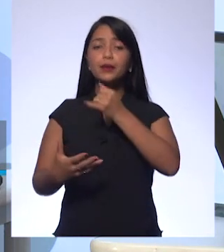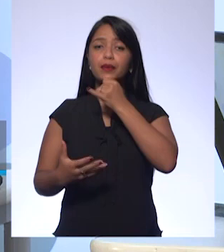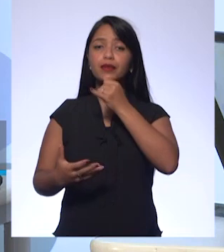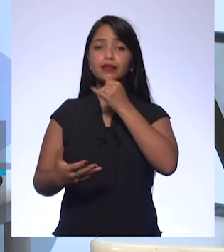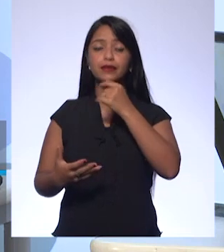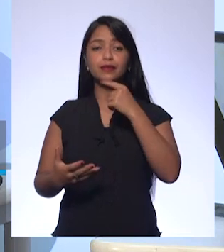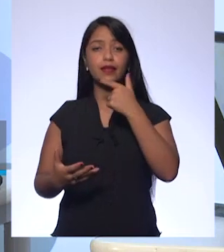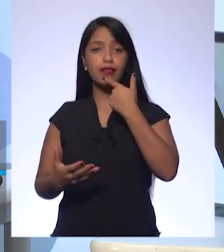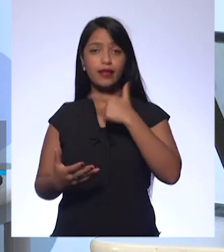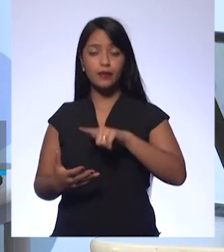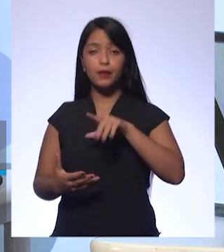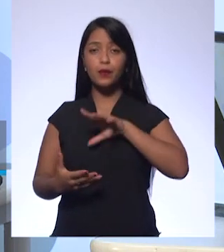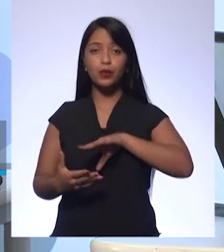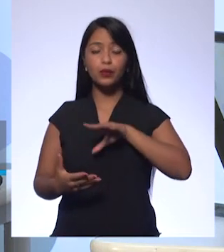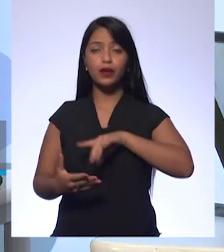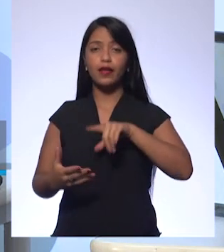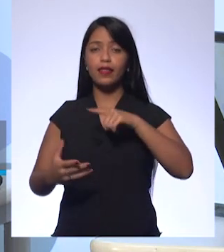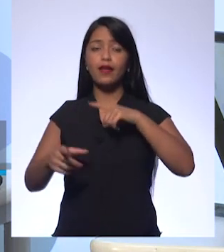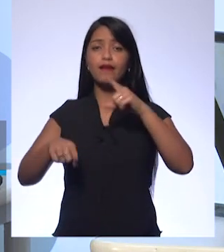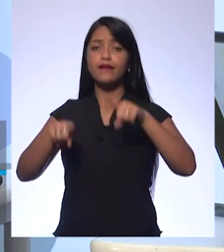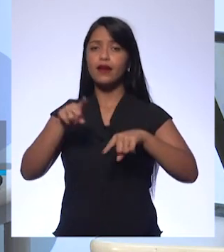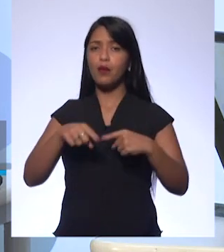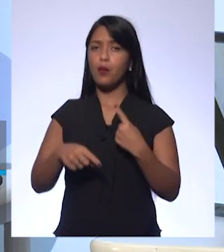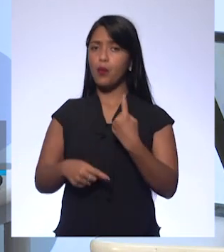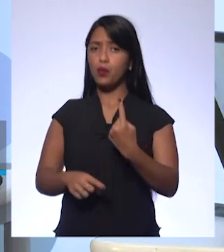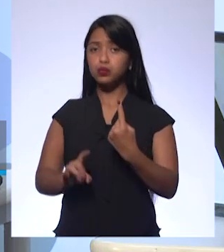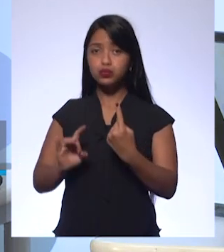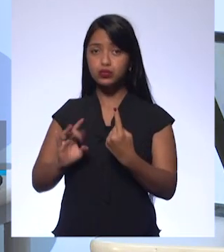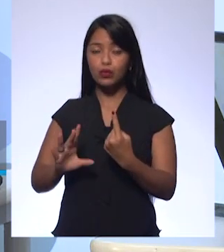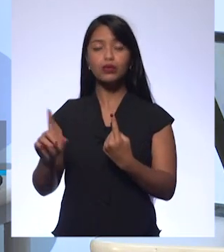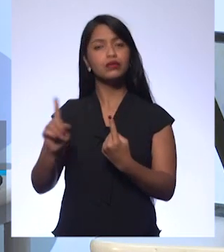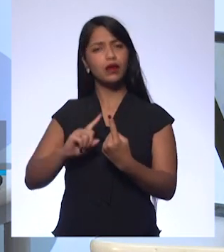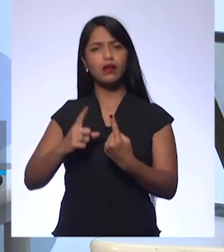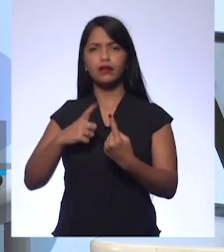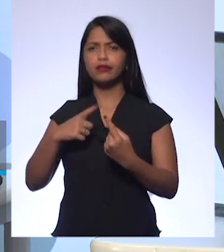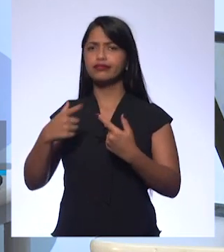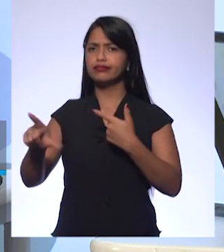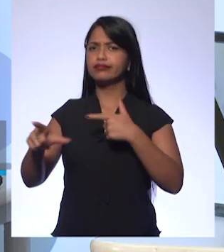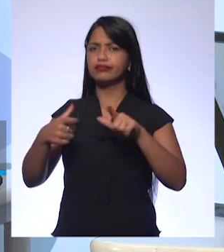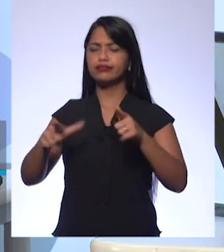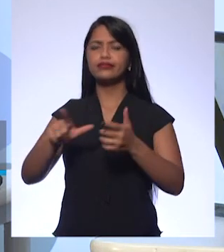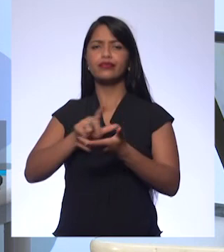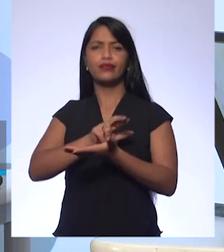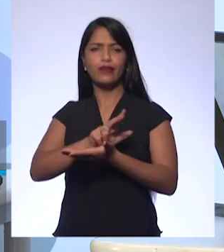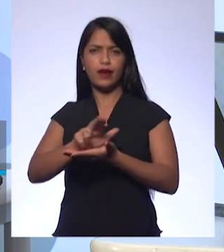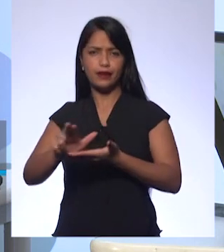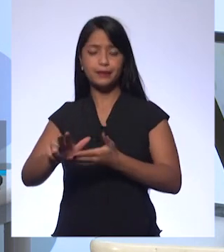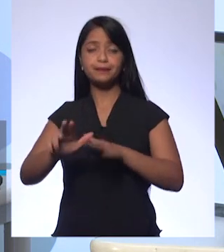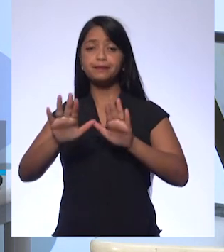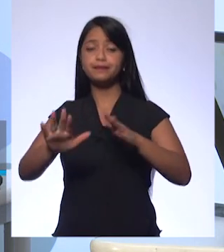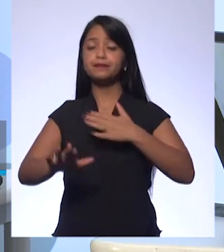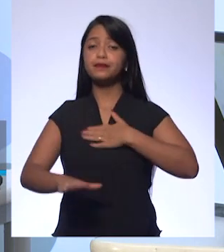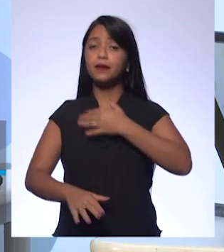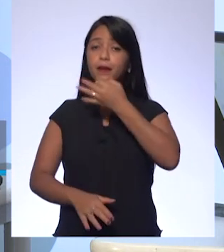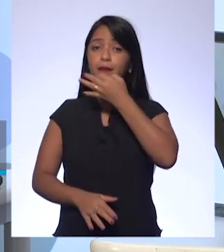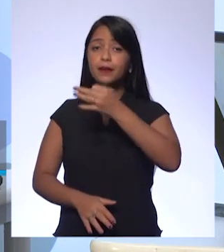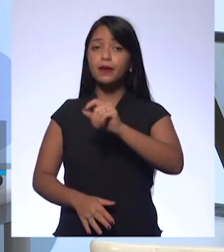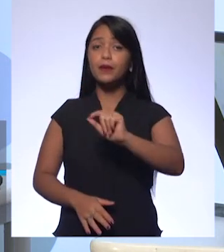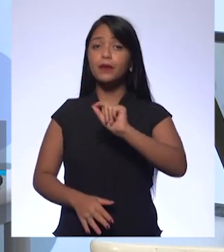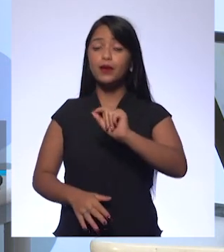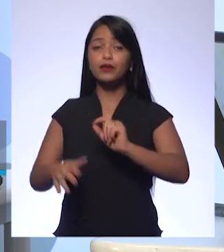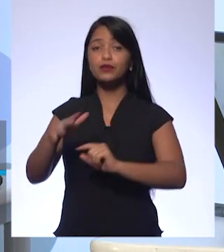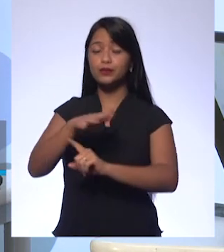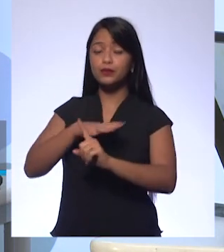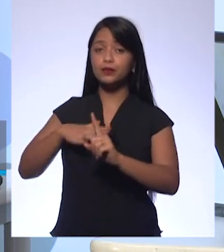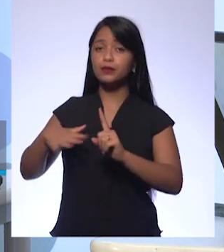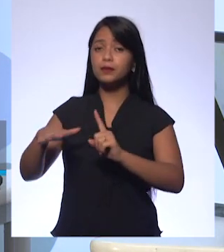utiliza outras, mas tem uma predominância, sim. Né? Então, eu, ao meu ver, vejo assim, da questão do social,